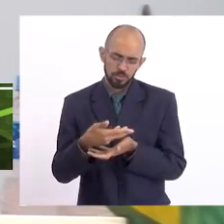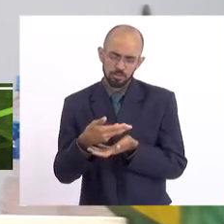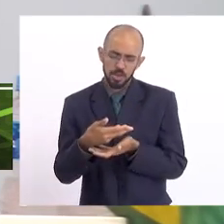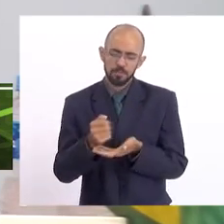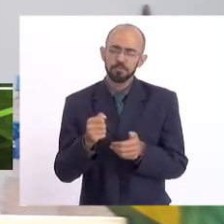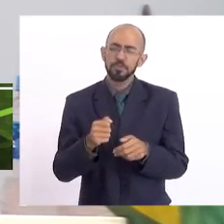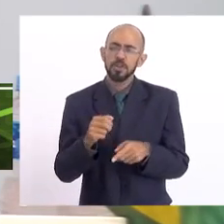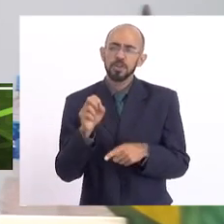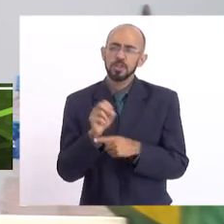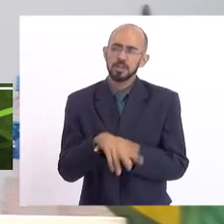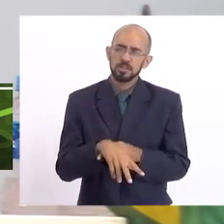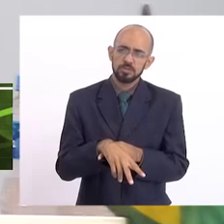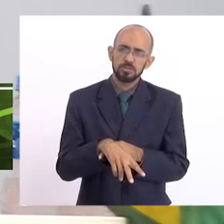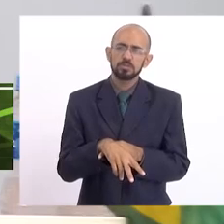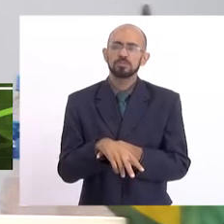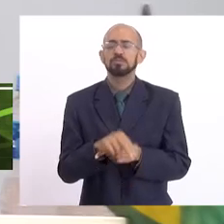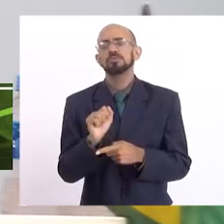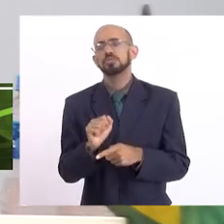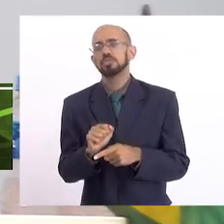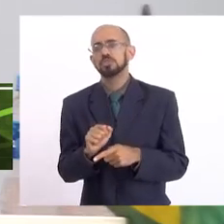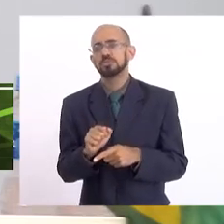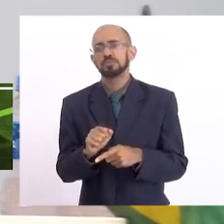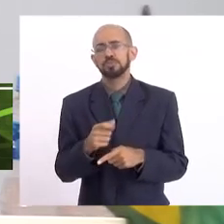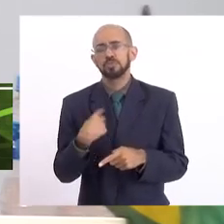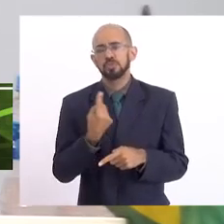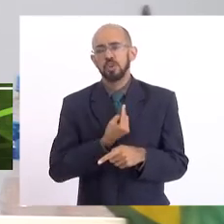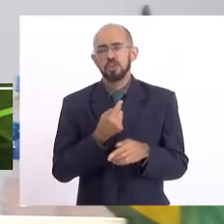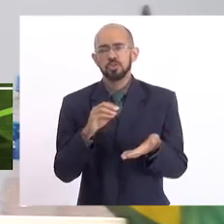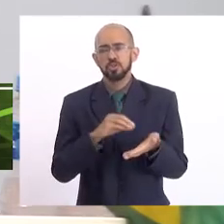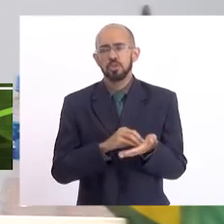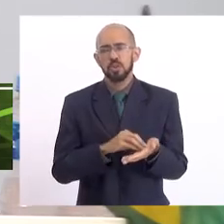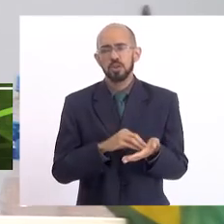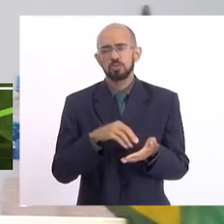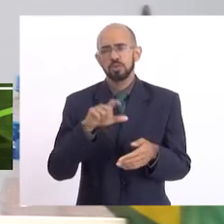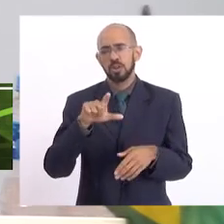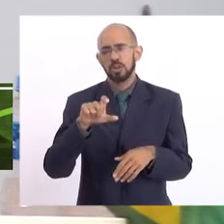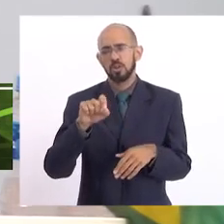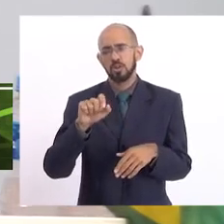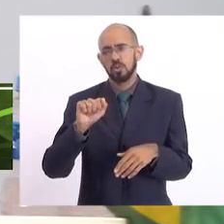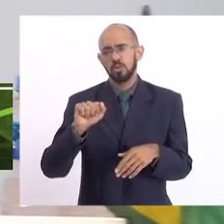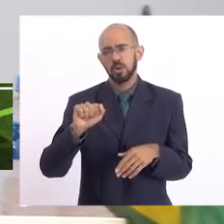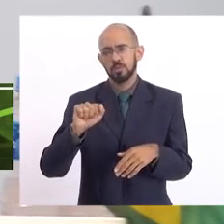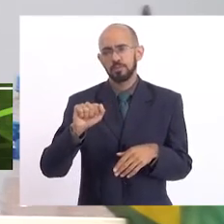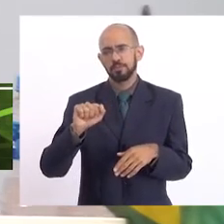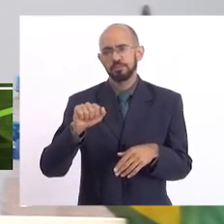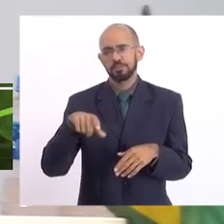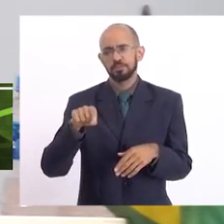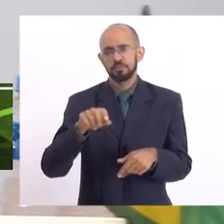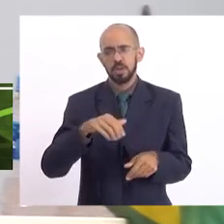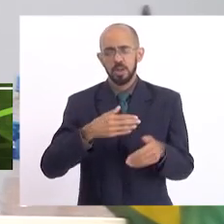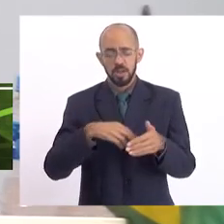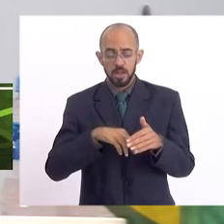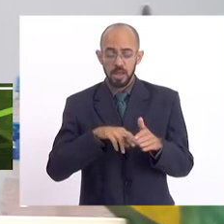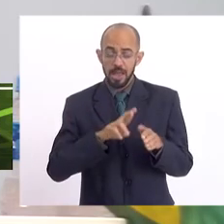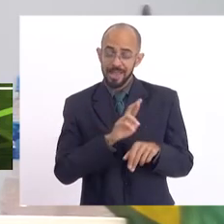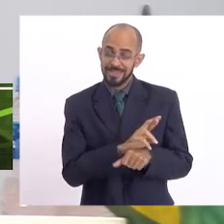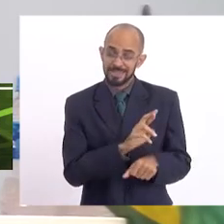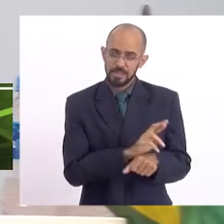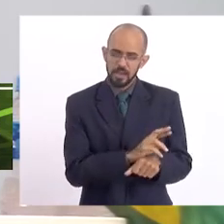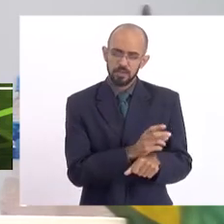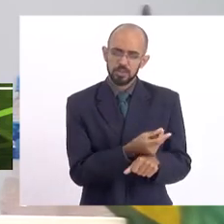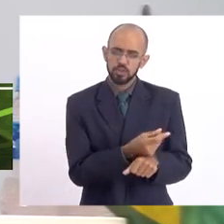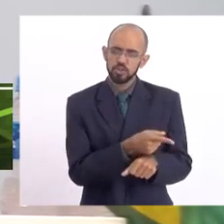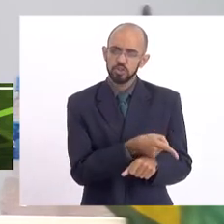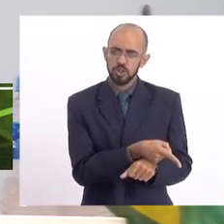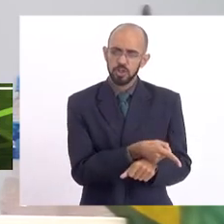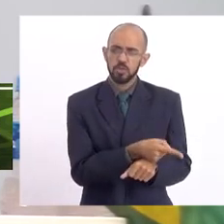minha e do Luiz Martins, a gente estabeleceu, dentro da LOA, que foi aprovada ontem, uma reserva orçamentária ali para esse